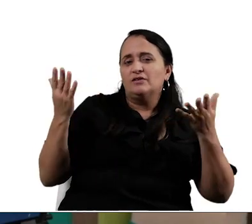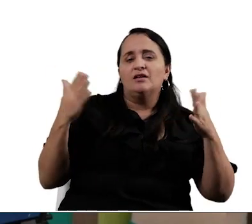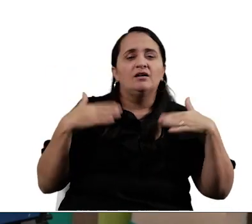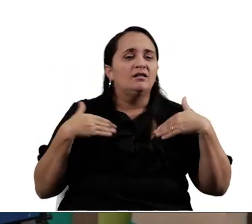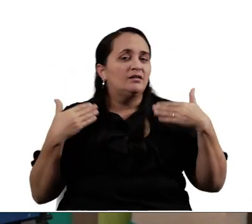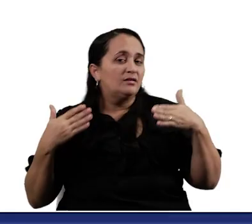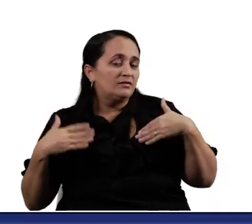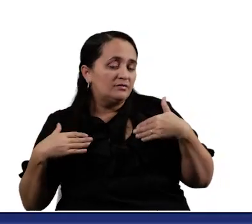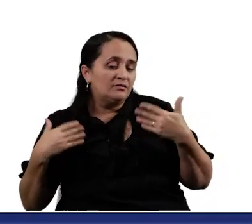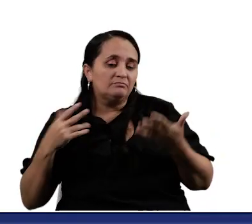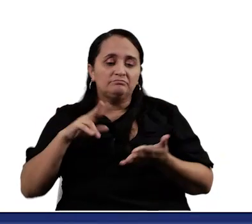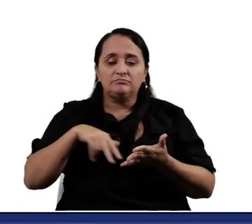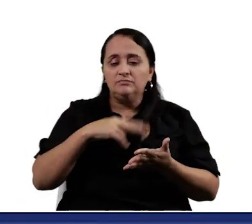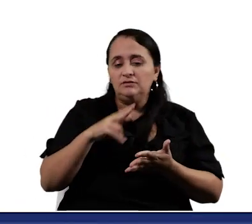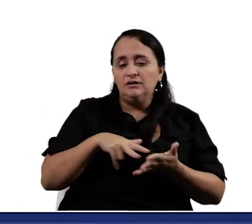pulava.